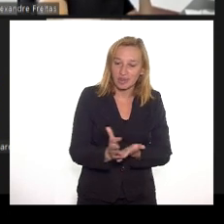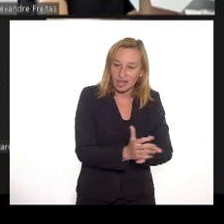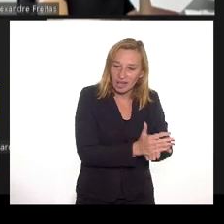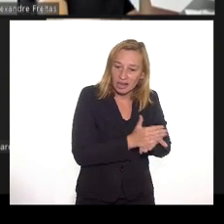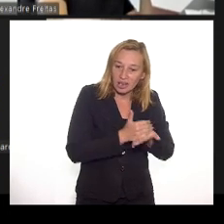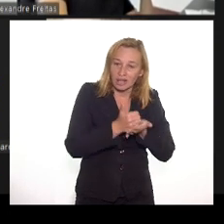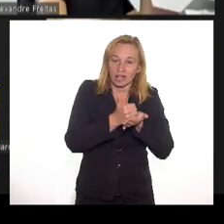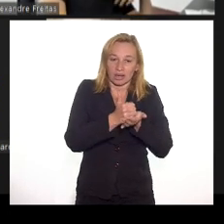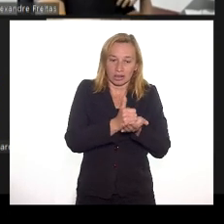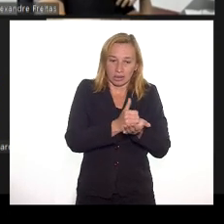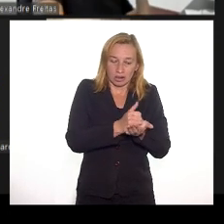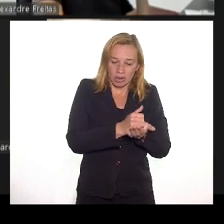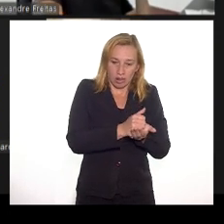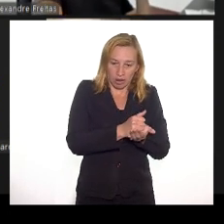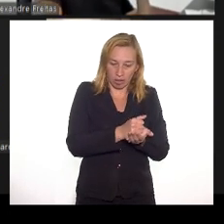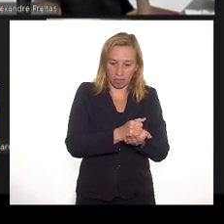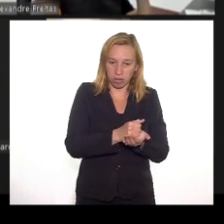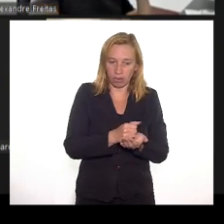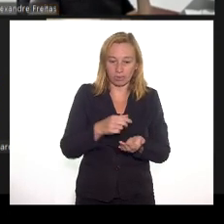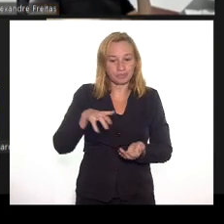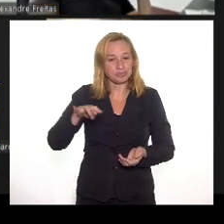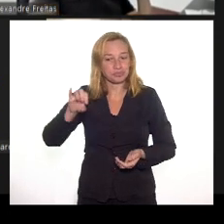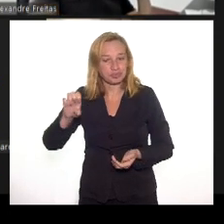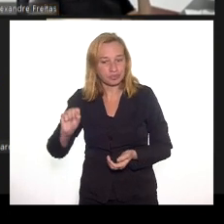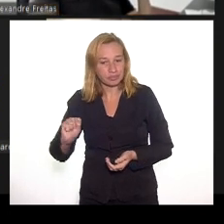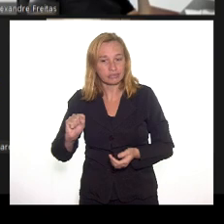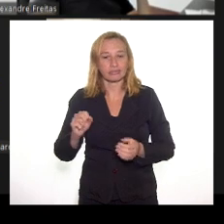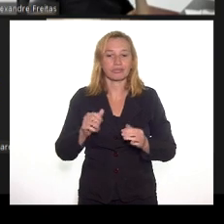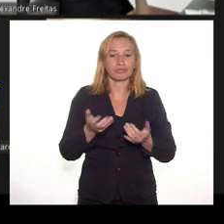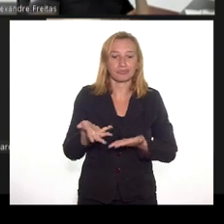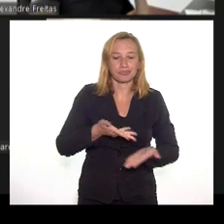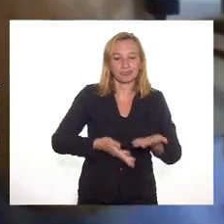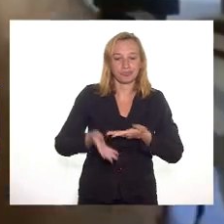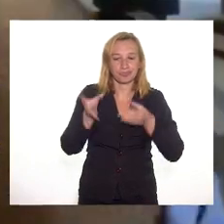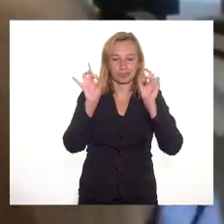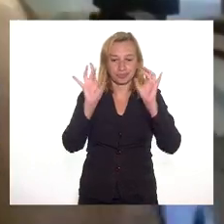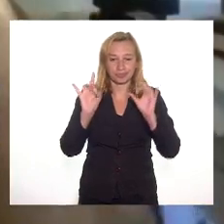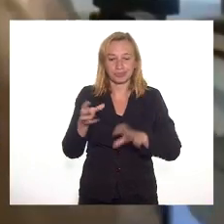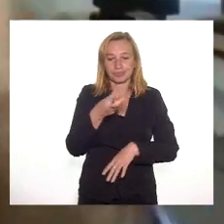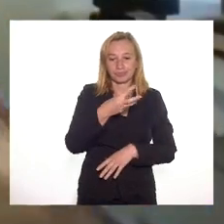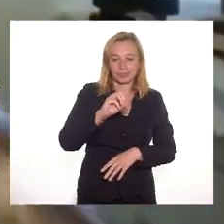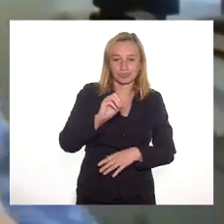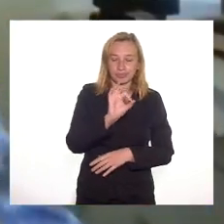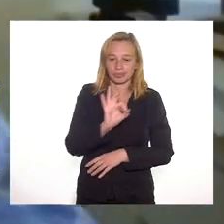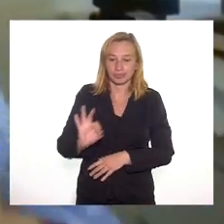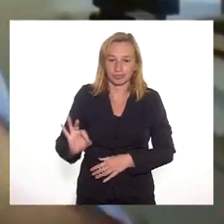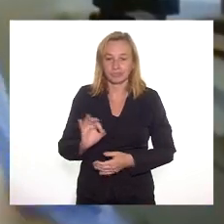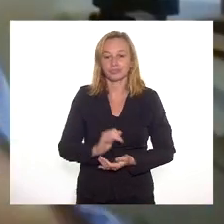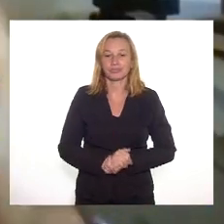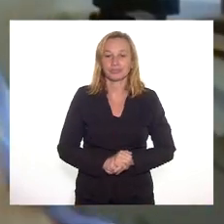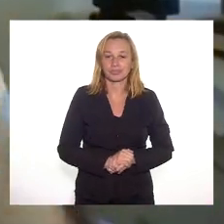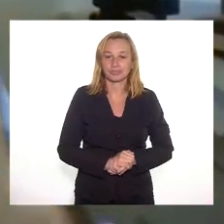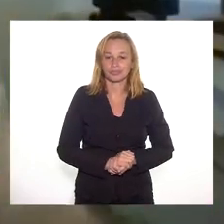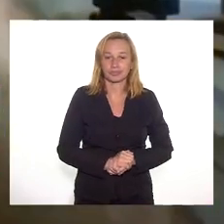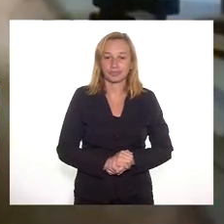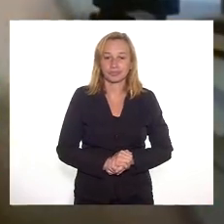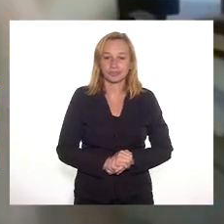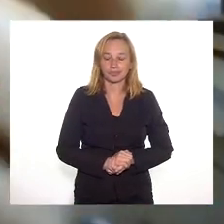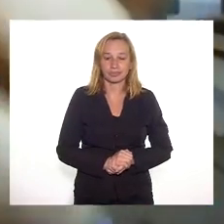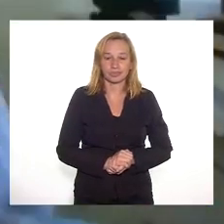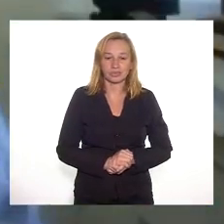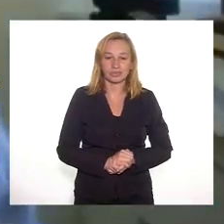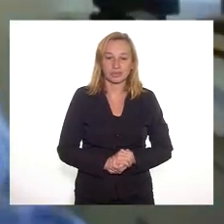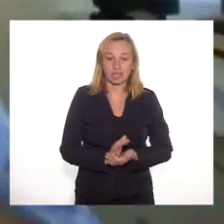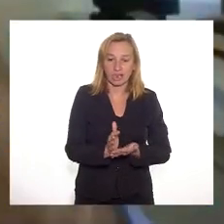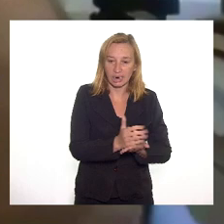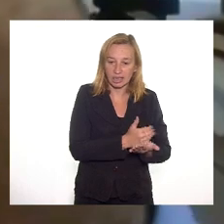arrecadação de royalties participação especial. 30% do mesmo, excesso de